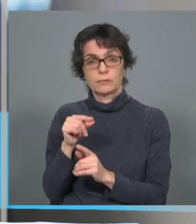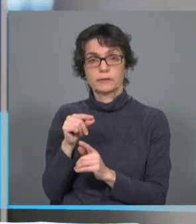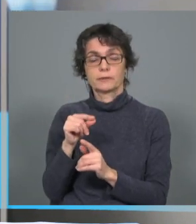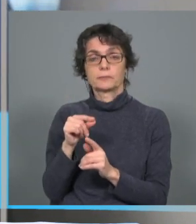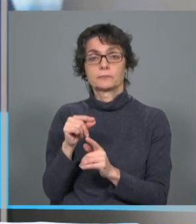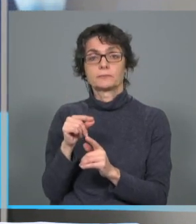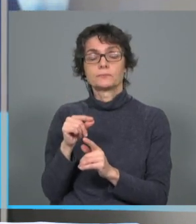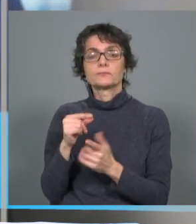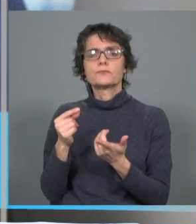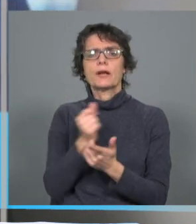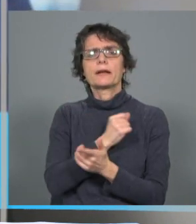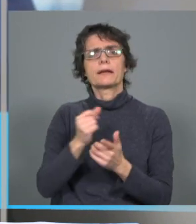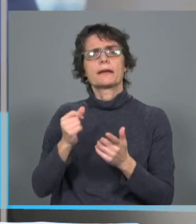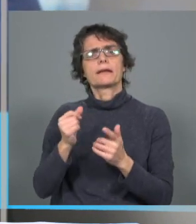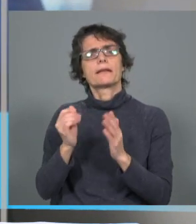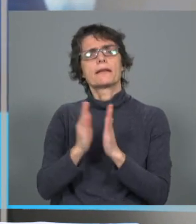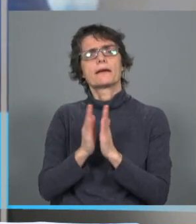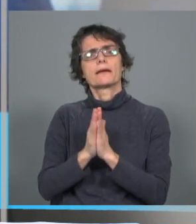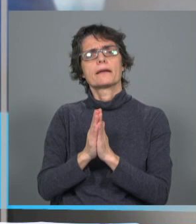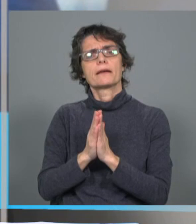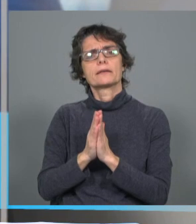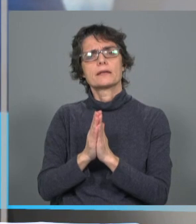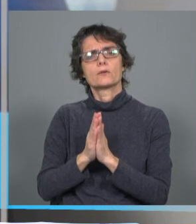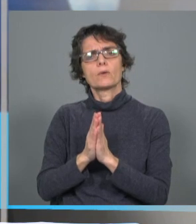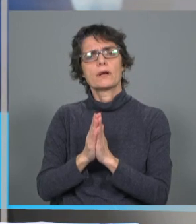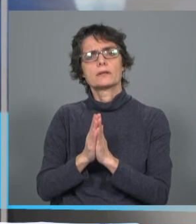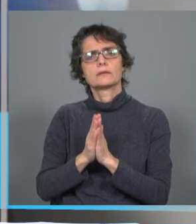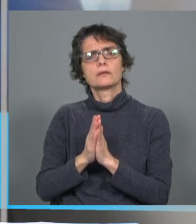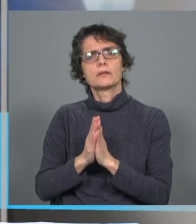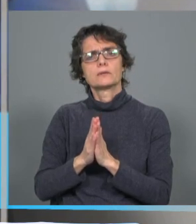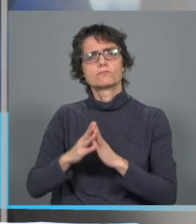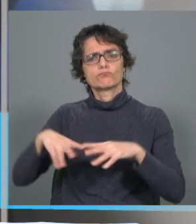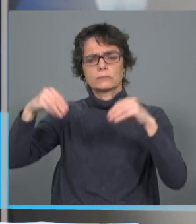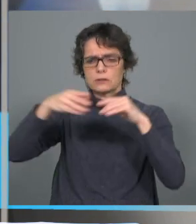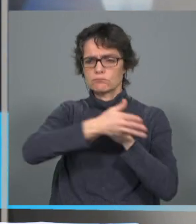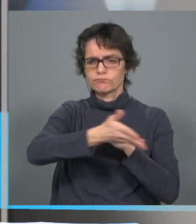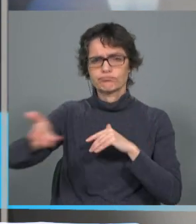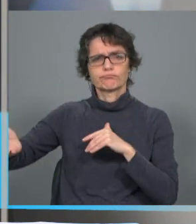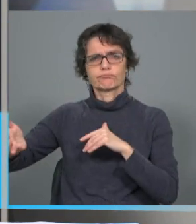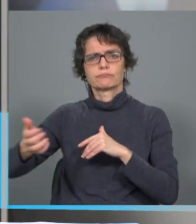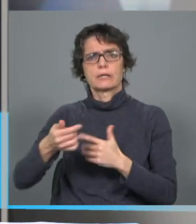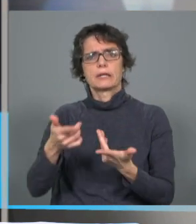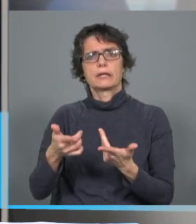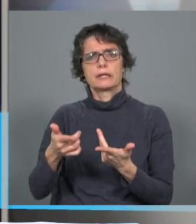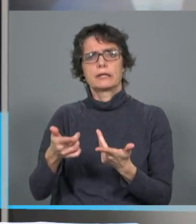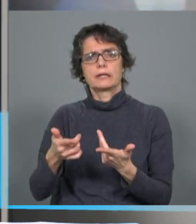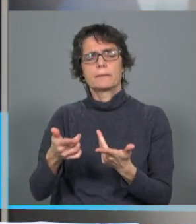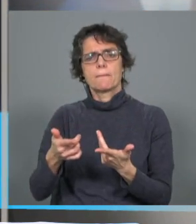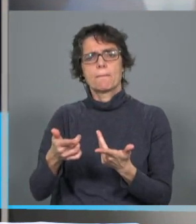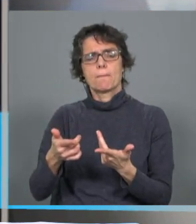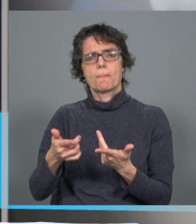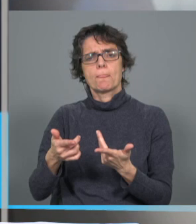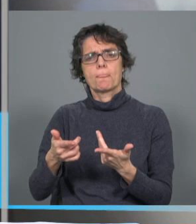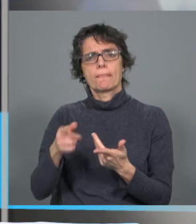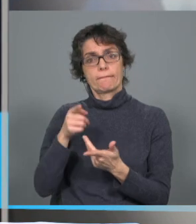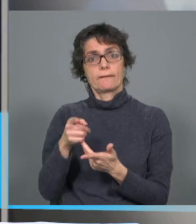do templo, ele é o Senhor do Shabat, não é? E por isso estar